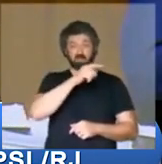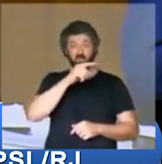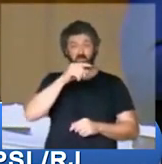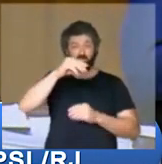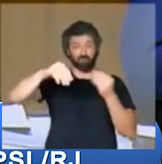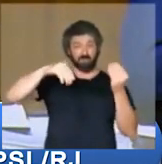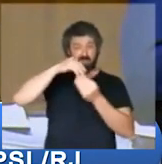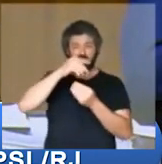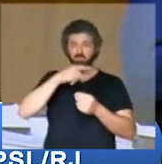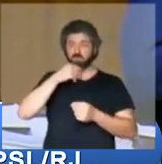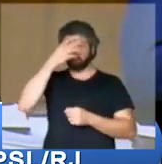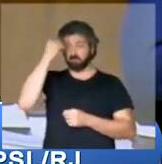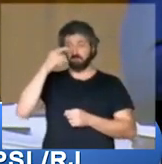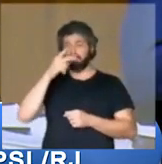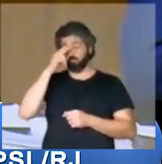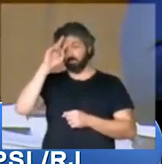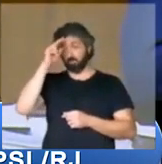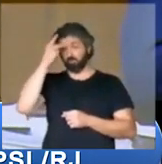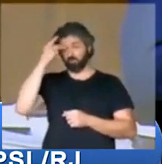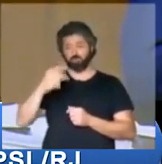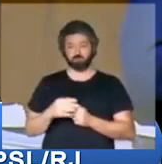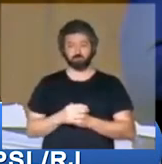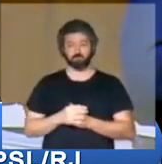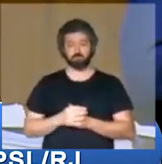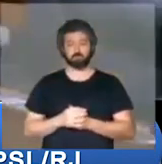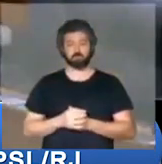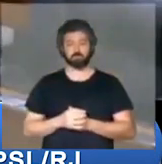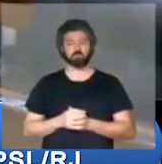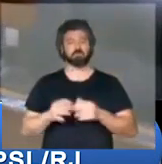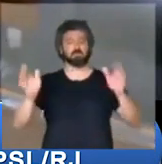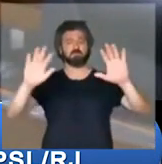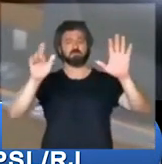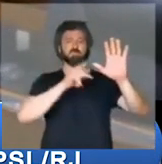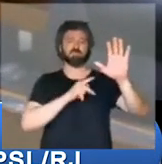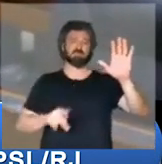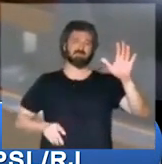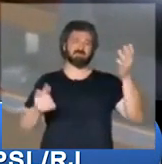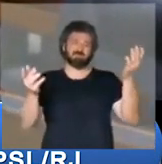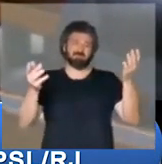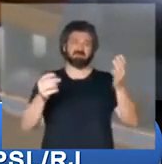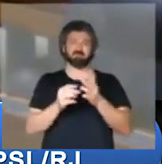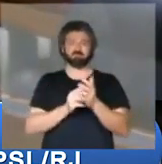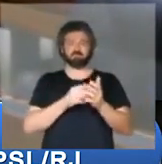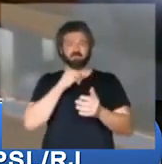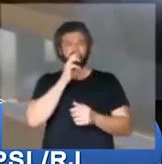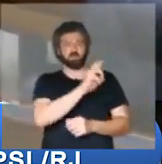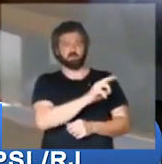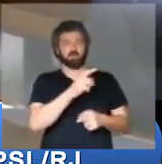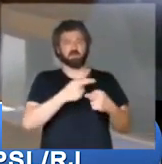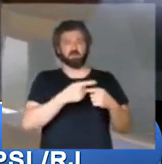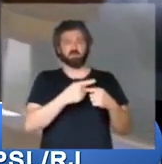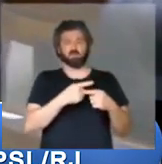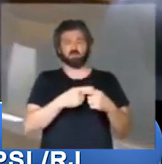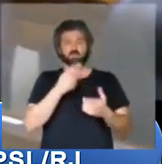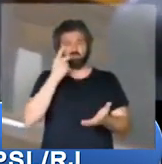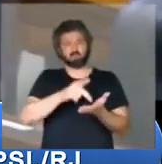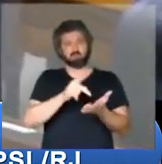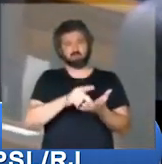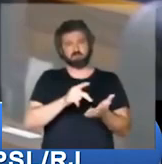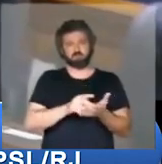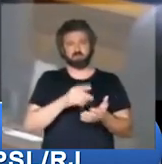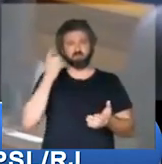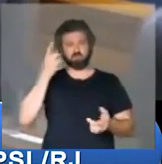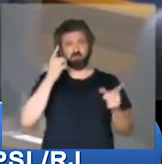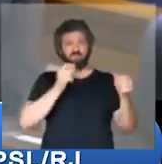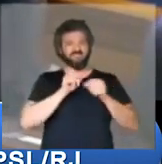Excelência deve ter se confundido. Não, vamos senhor lá, presidente, senhor Marcelo. Presidente, olha só, eu gostaria rapidinho, de responder. Rapidinho. Porque eu acredito que o deputado